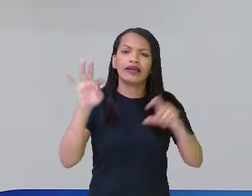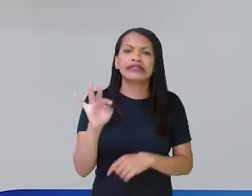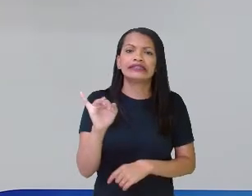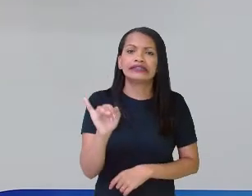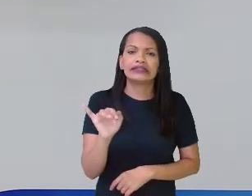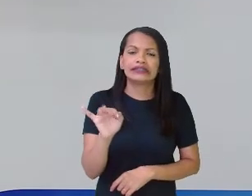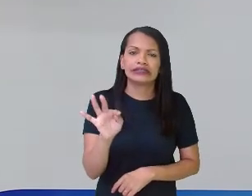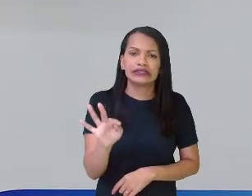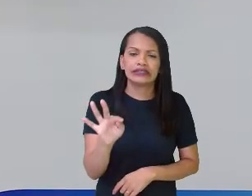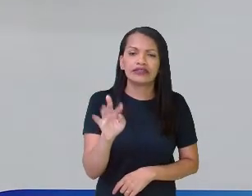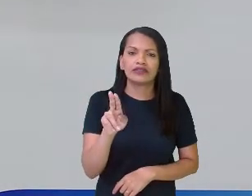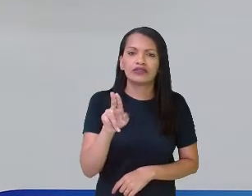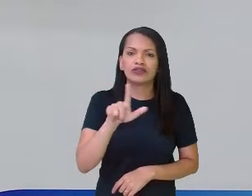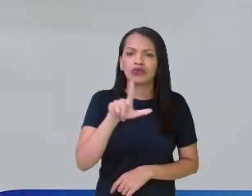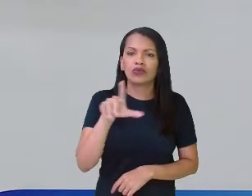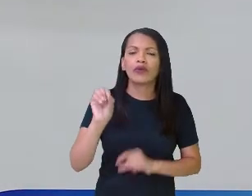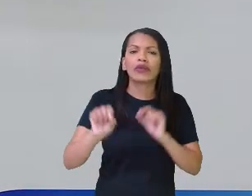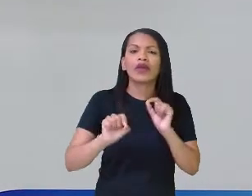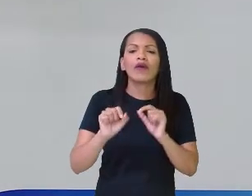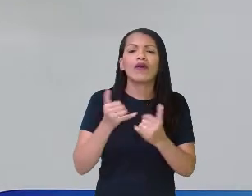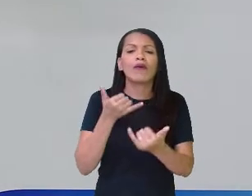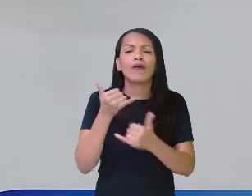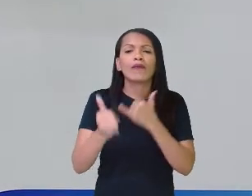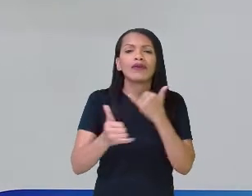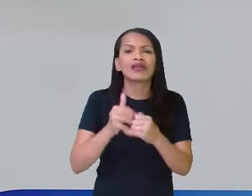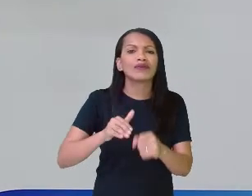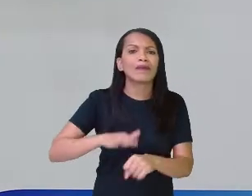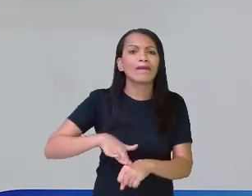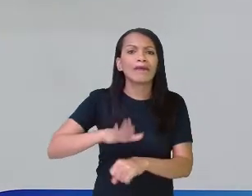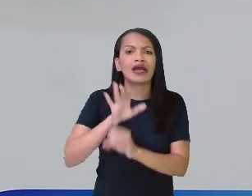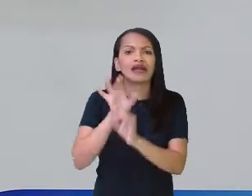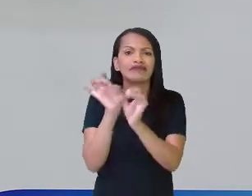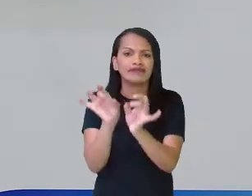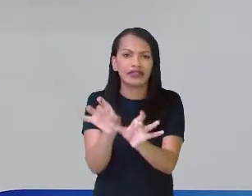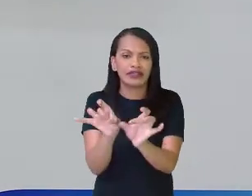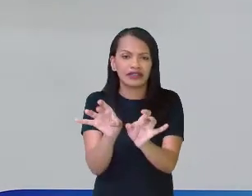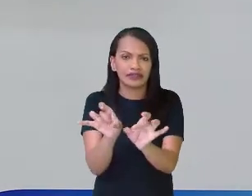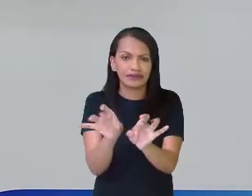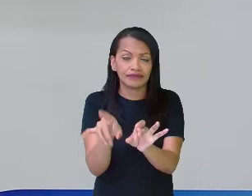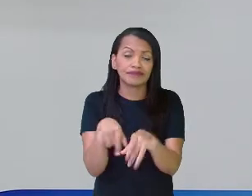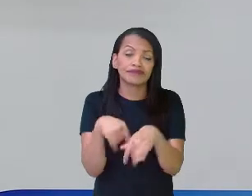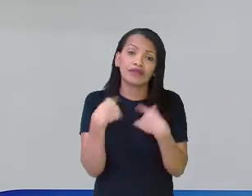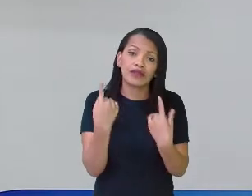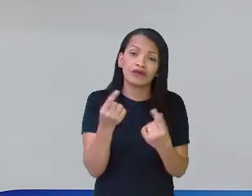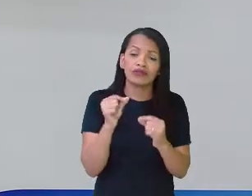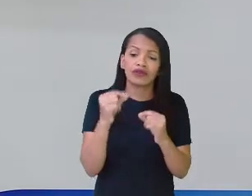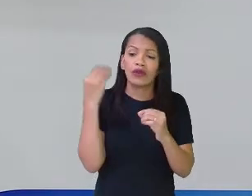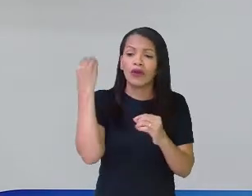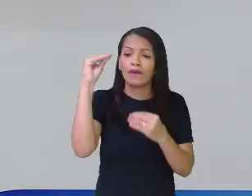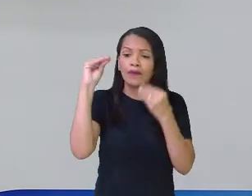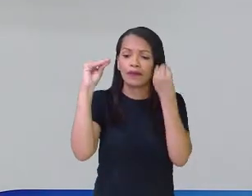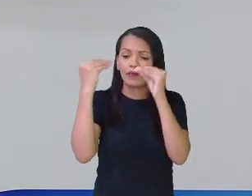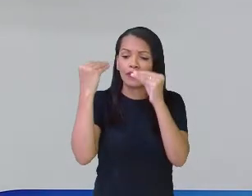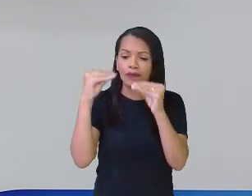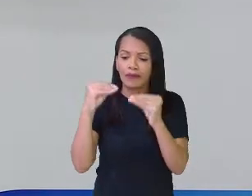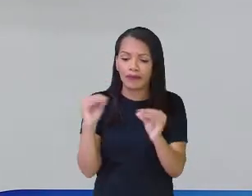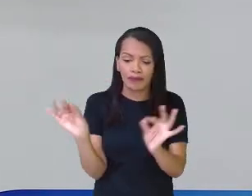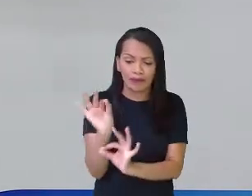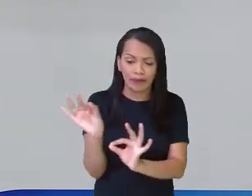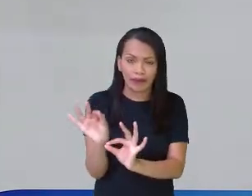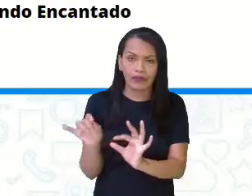mais vendidos da loja Mundo Encantado. E aqui a gente só vai colocar os dados